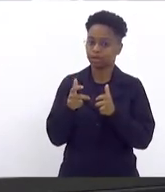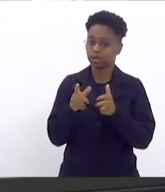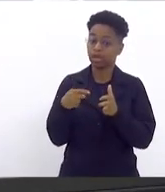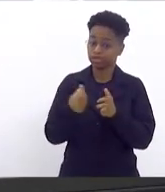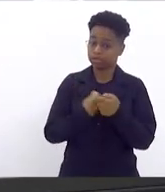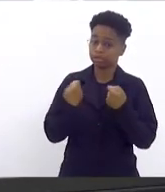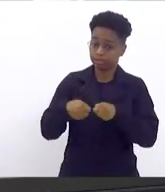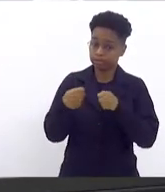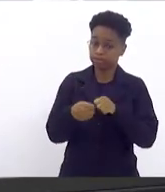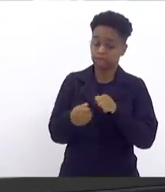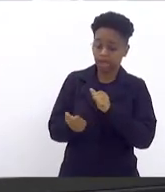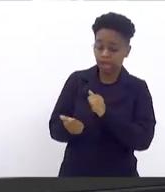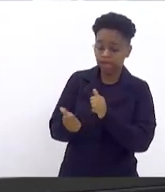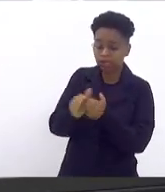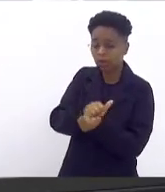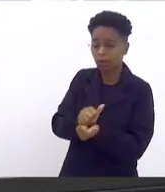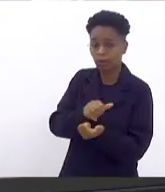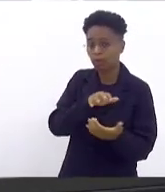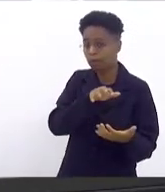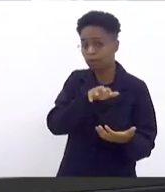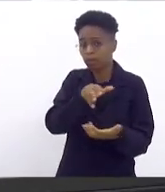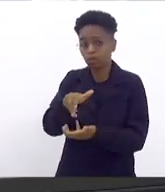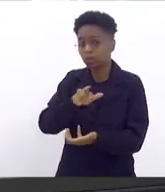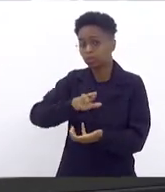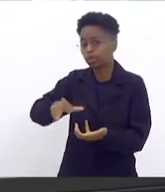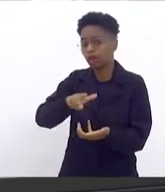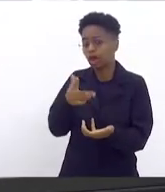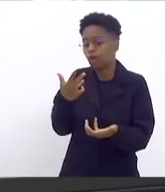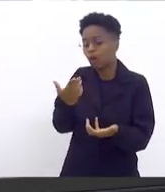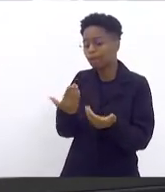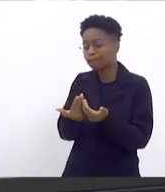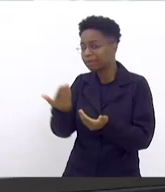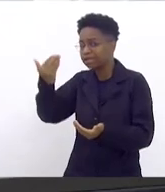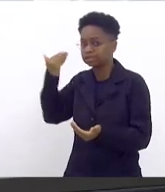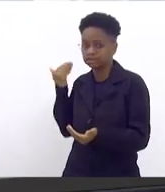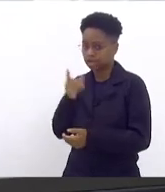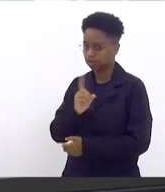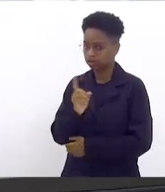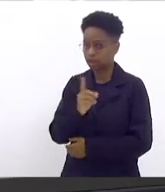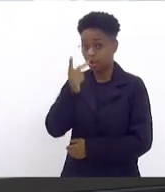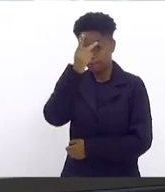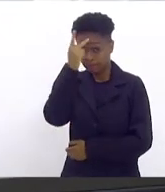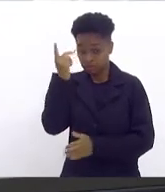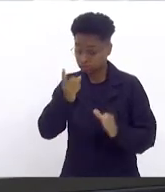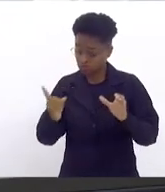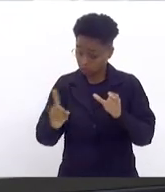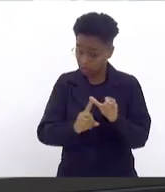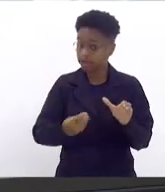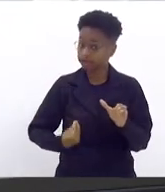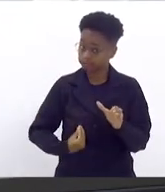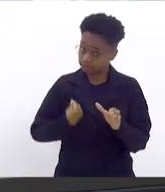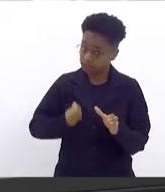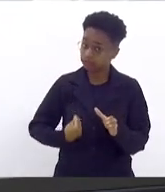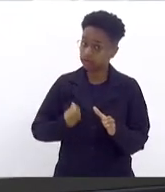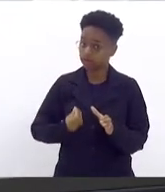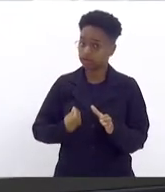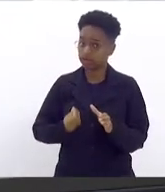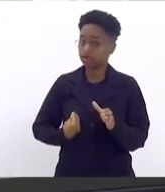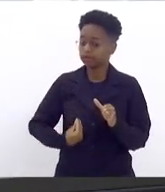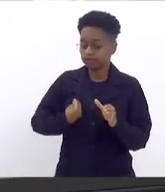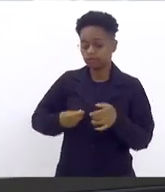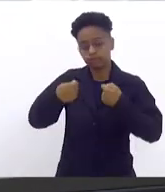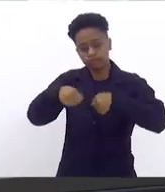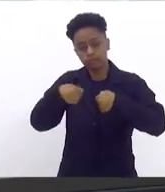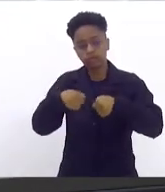se adequar. O mundo, ele não é mais como era antes. As pessoas, elas estão aqui, elas estão vivas, vivendo esta necessidade,